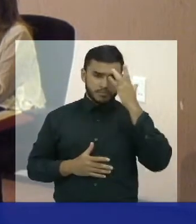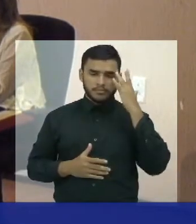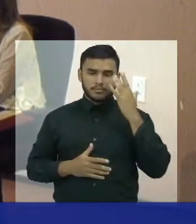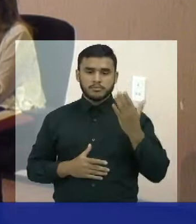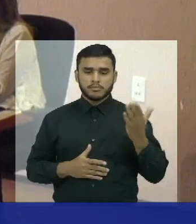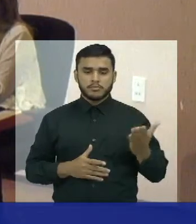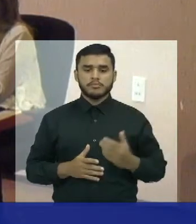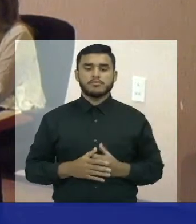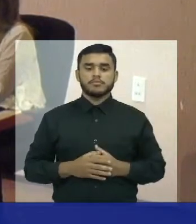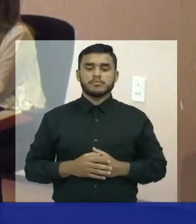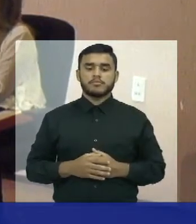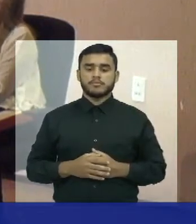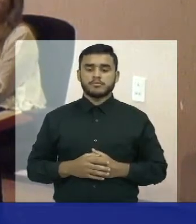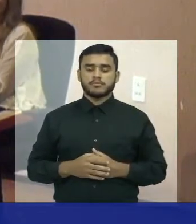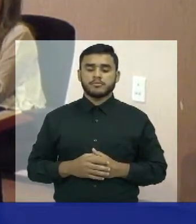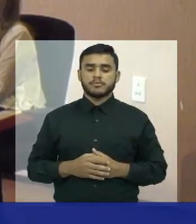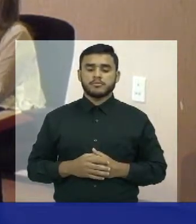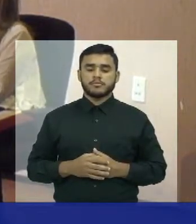fiscal de carreira.